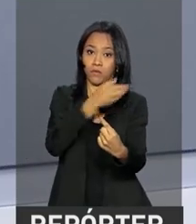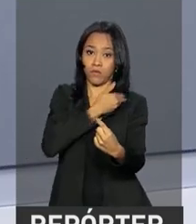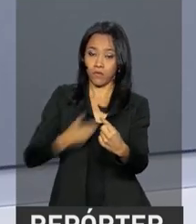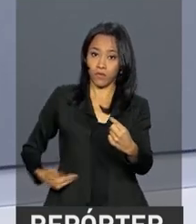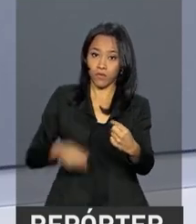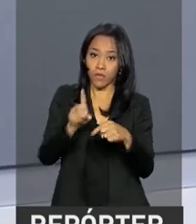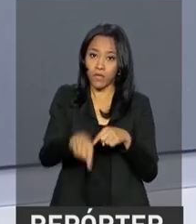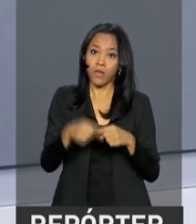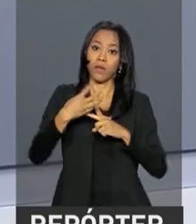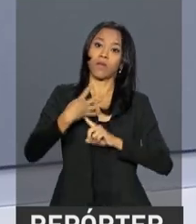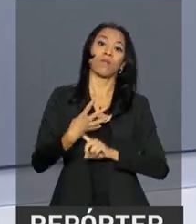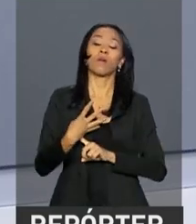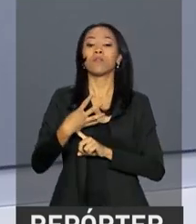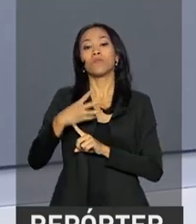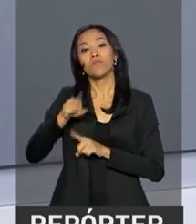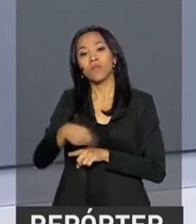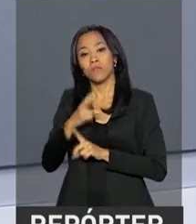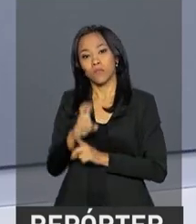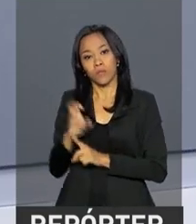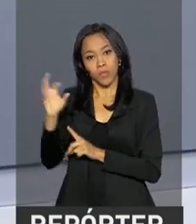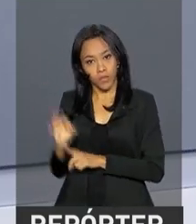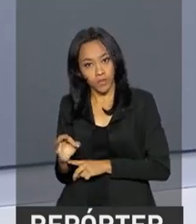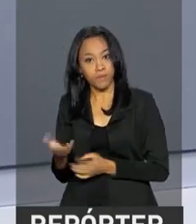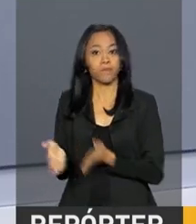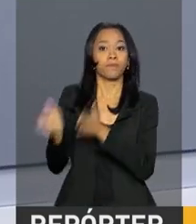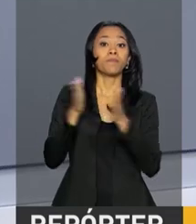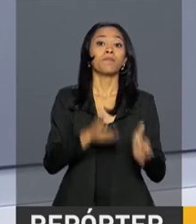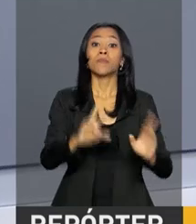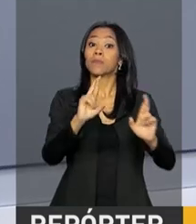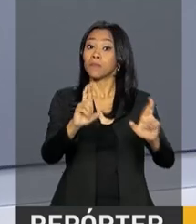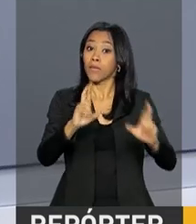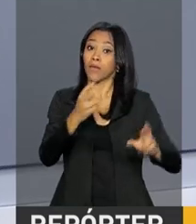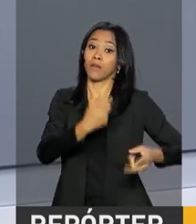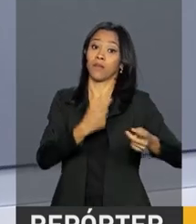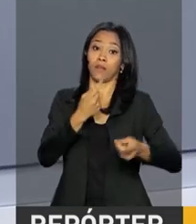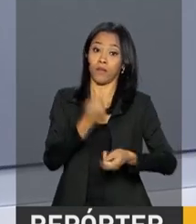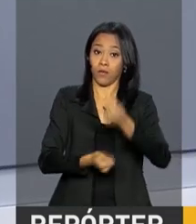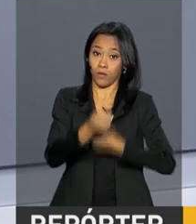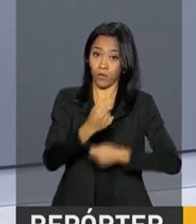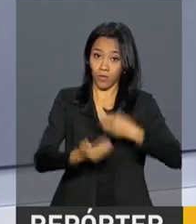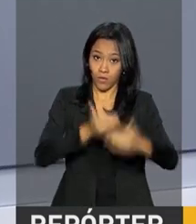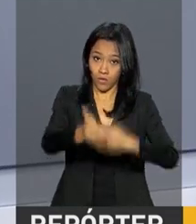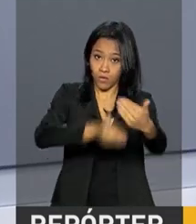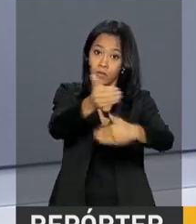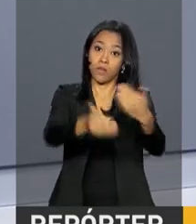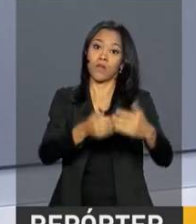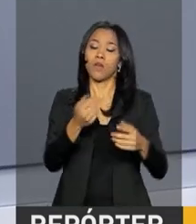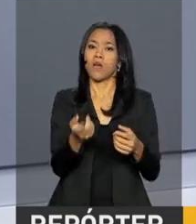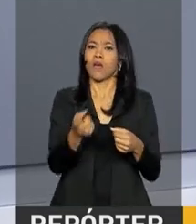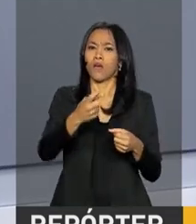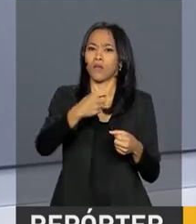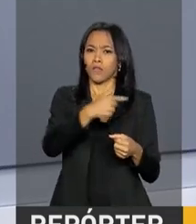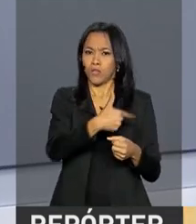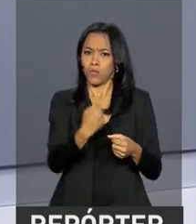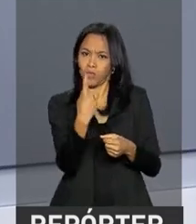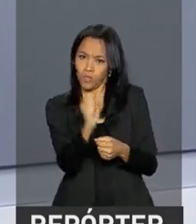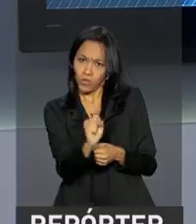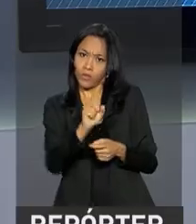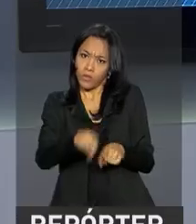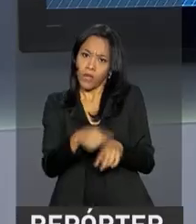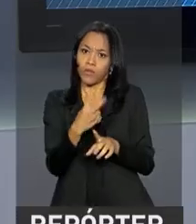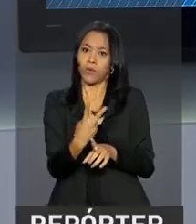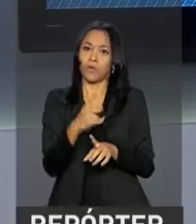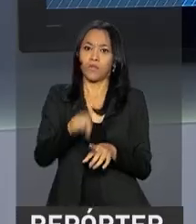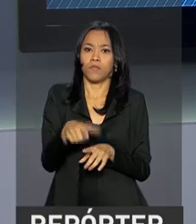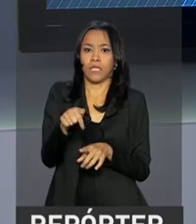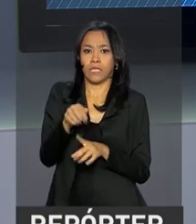de 4,5%. Já a expectativa para o crescimento da economia em 2018 voltou para 2,70%. E